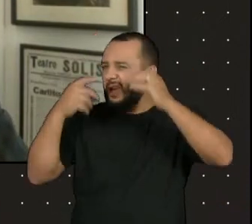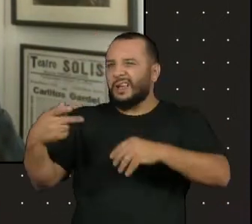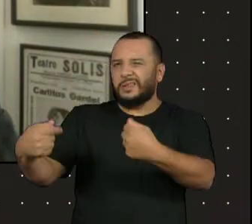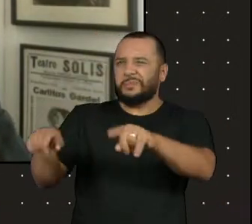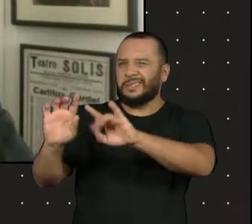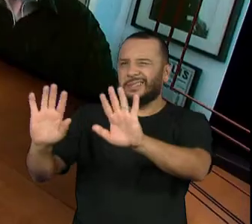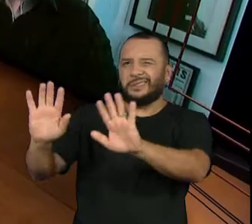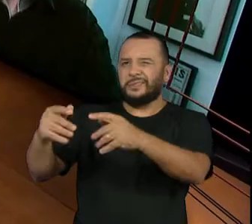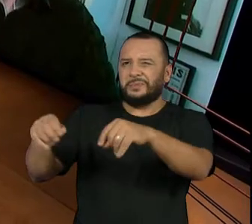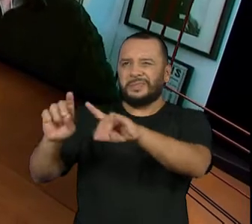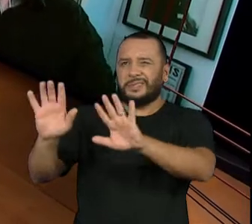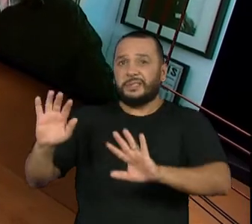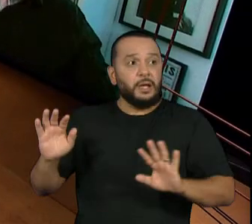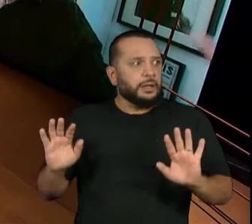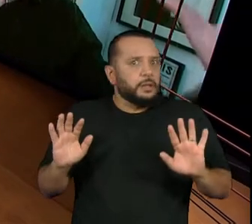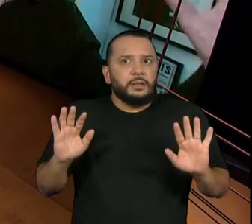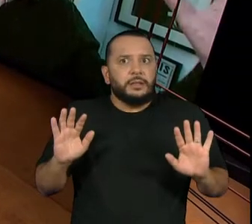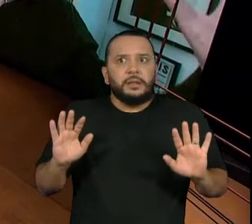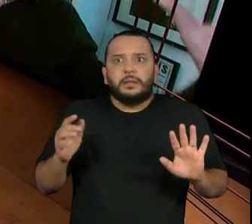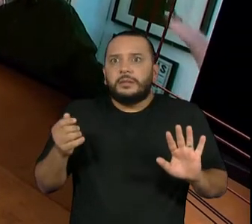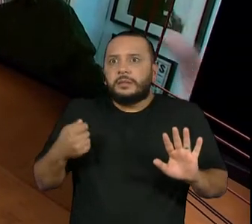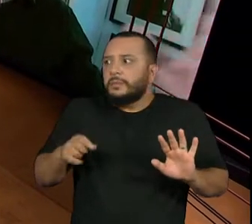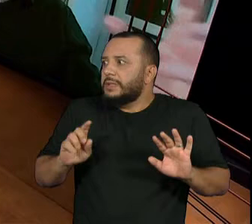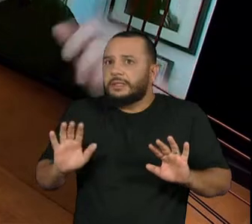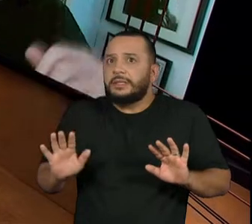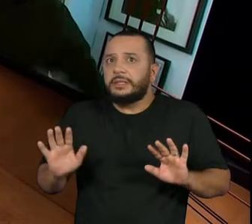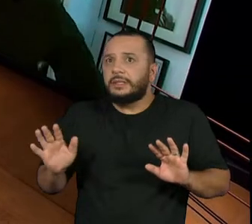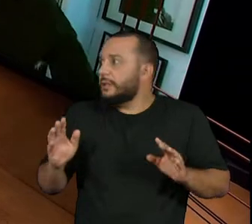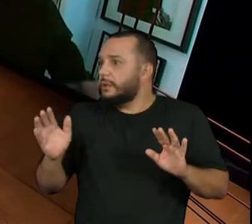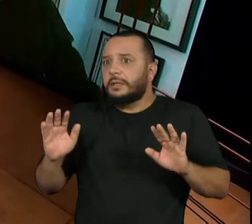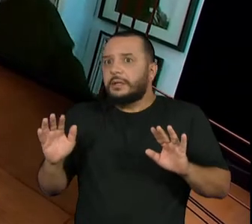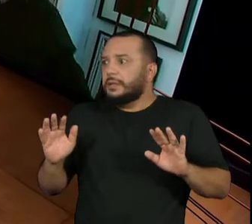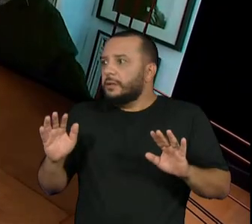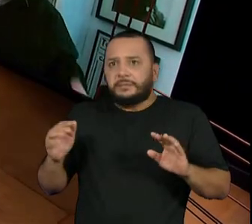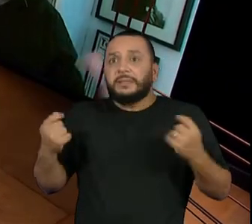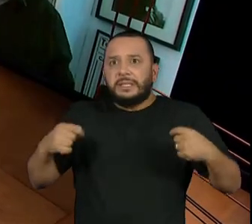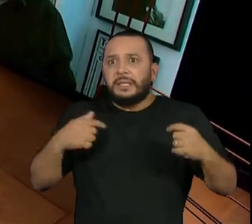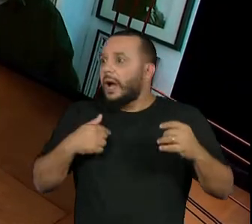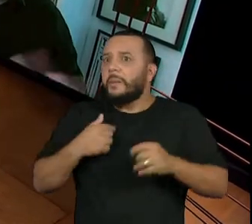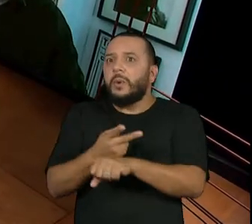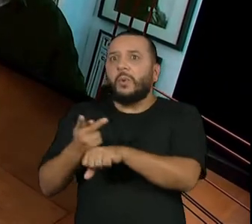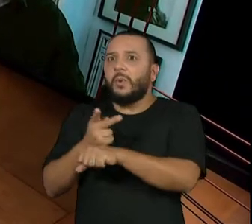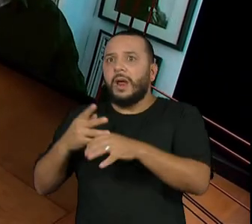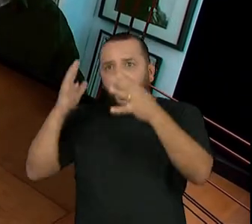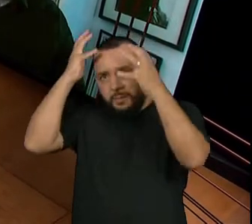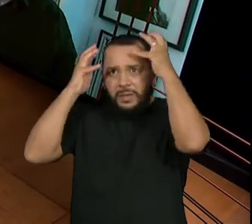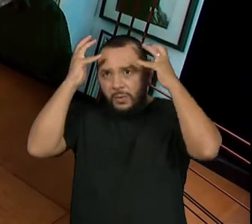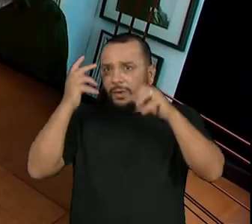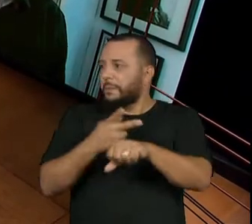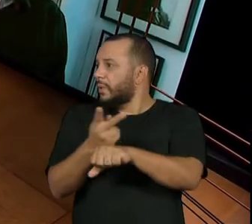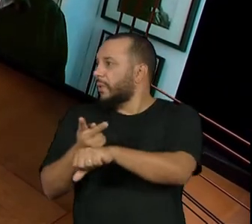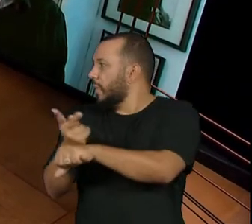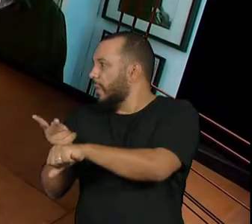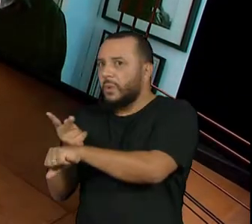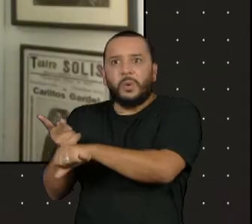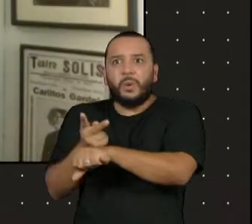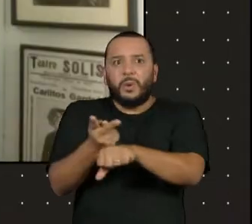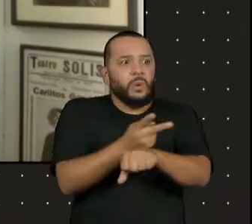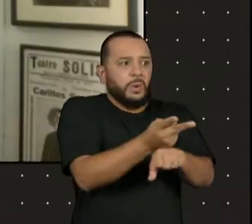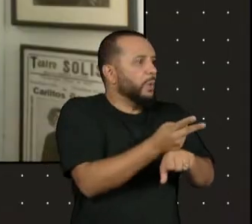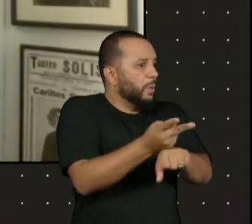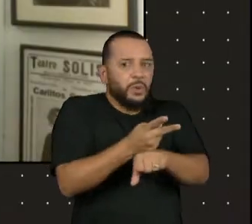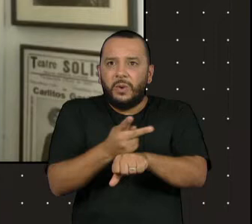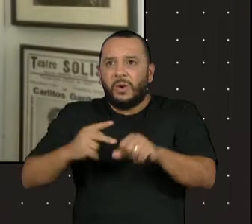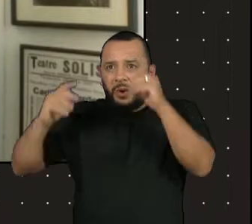ter mais? Aí eu, nossa senhora, peruca, cadê a peruca? Entrou lá na sala de